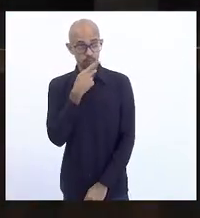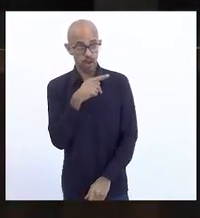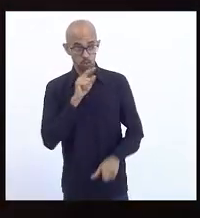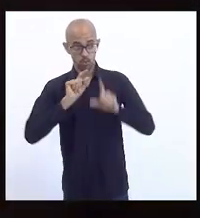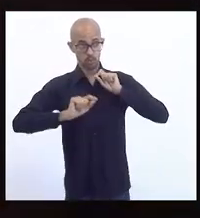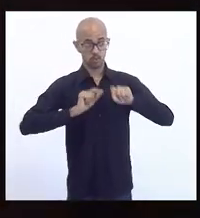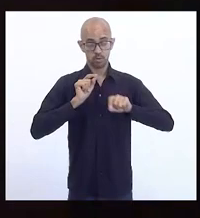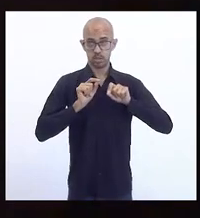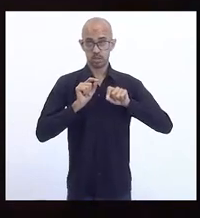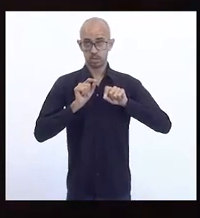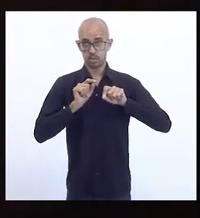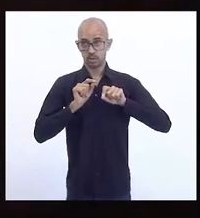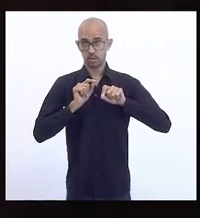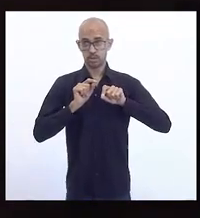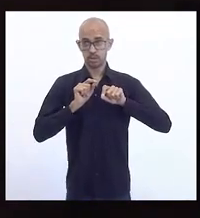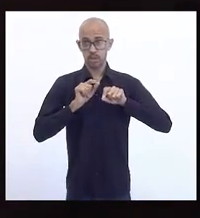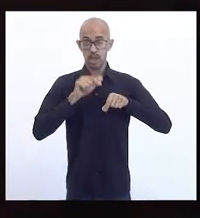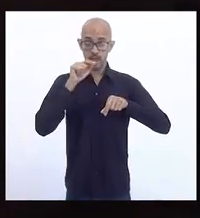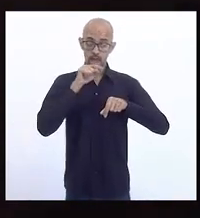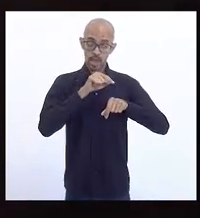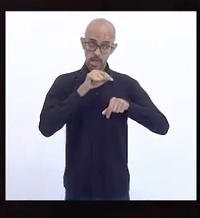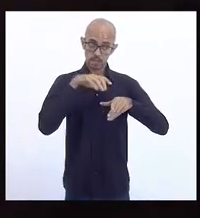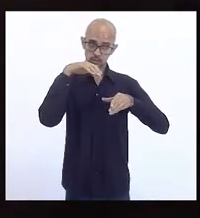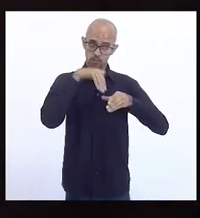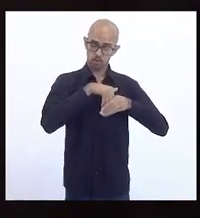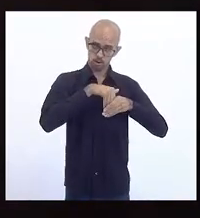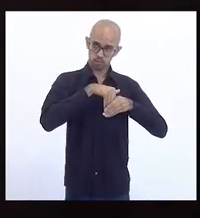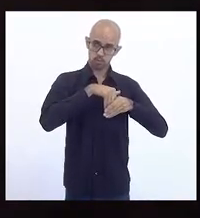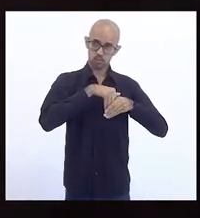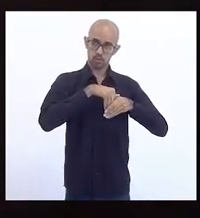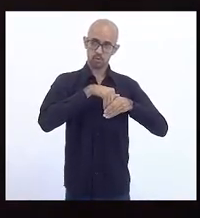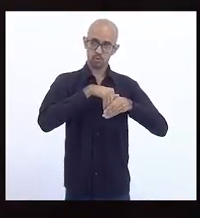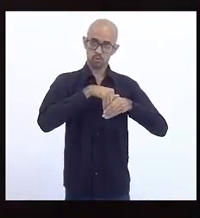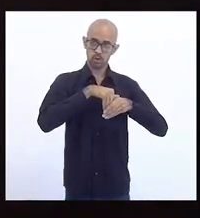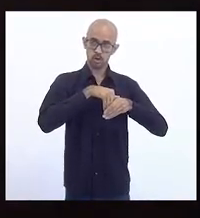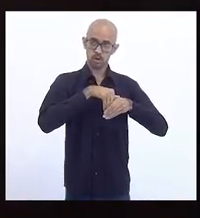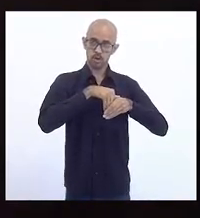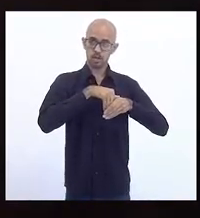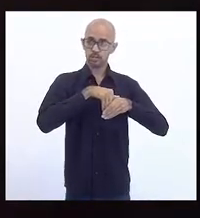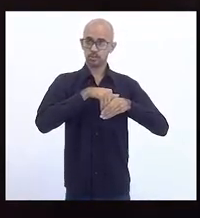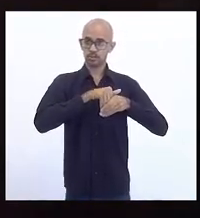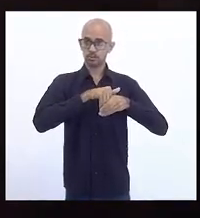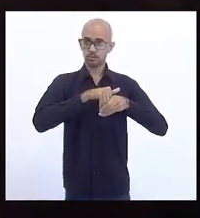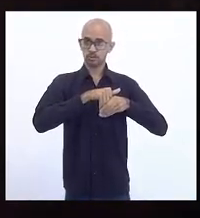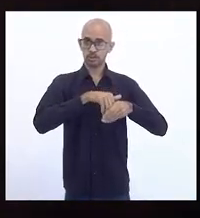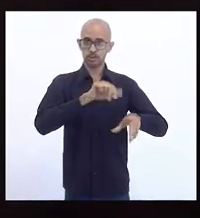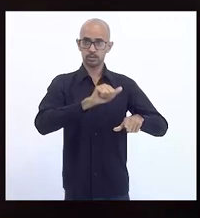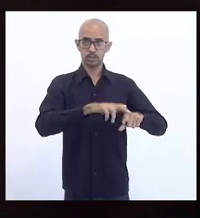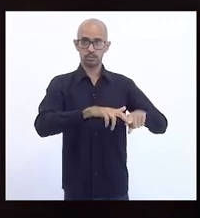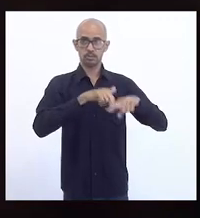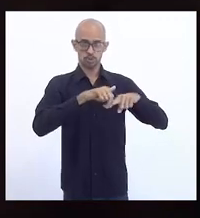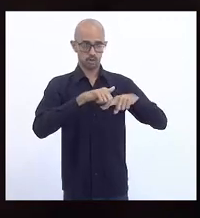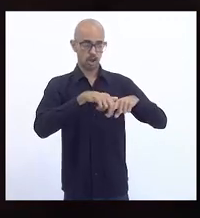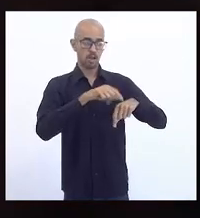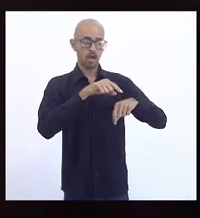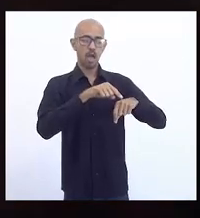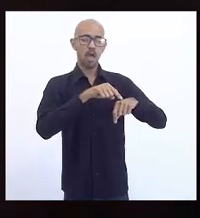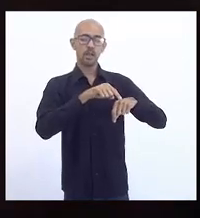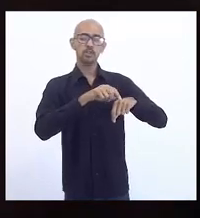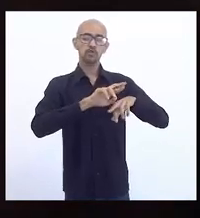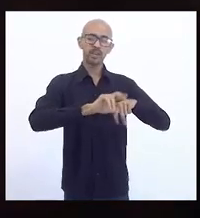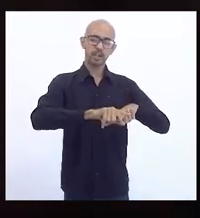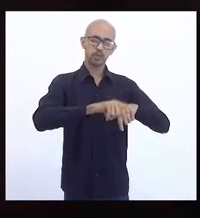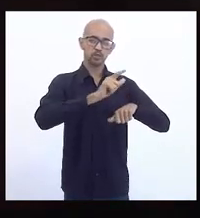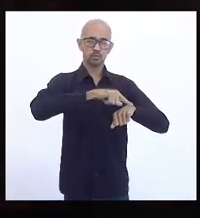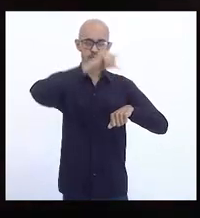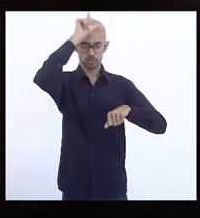só para concluir, esse voto tem a ver, apesar das questões que o deputado Luiz Paulo levanta, que tem fundamento, que